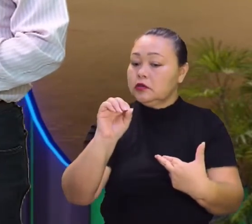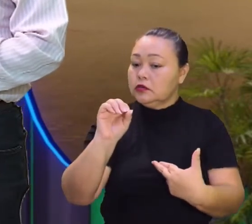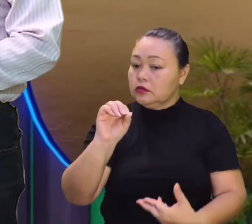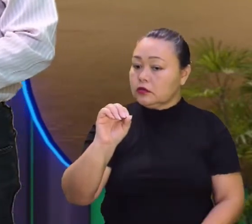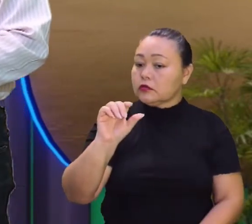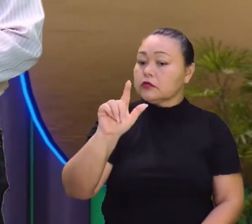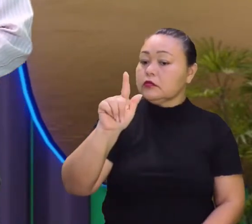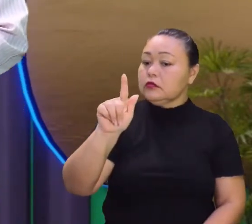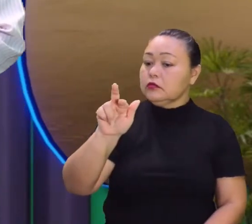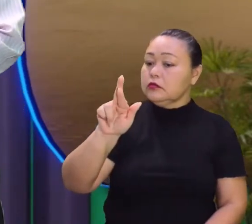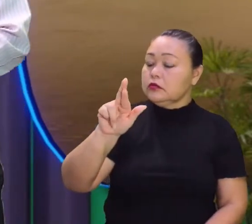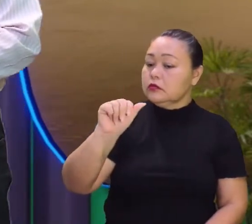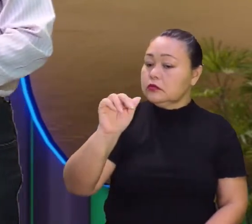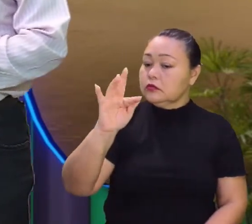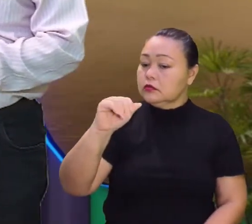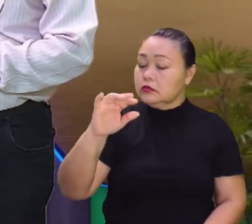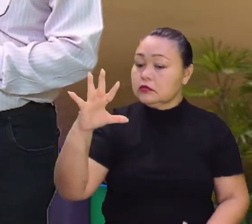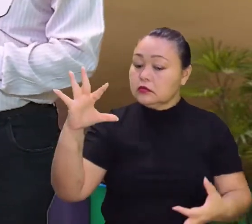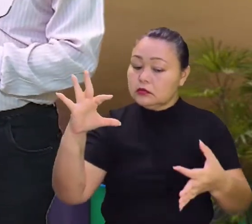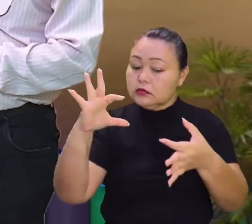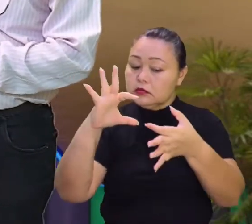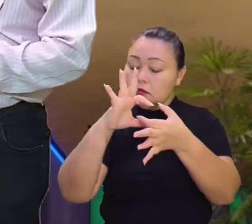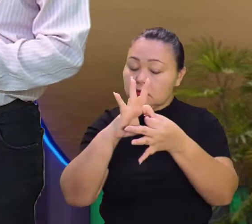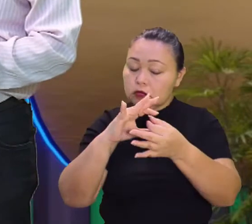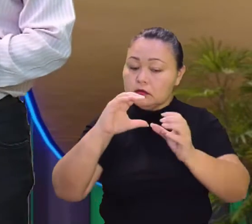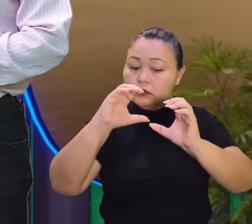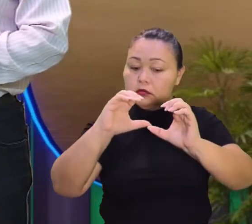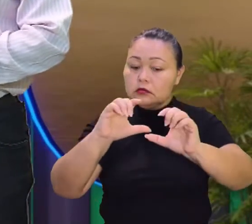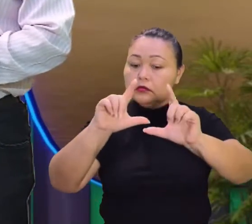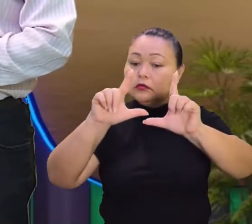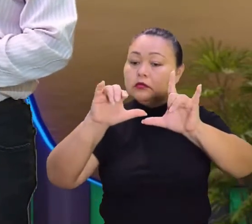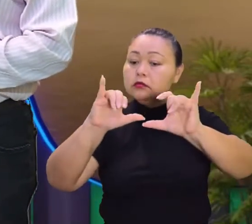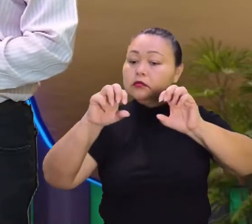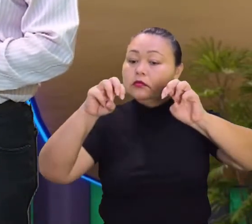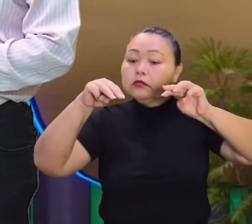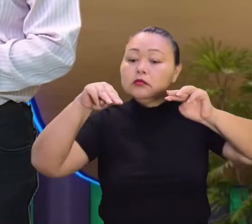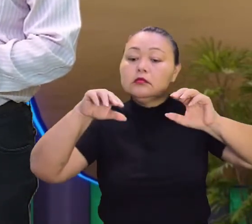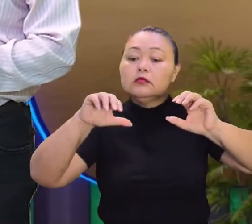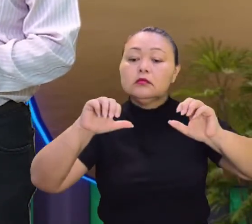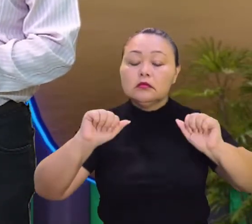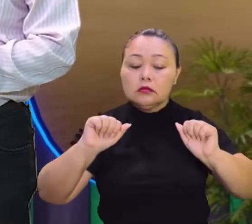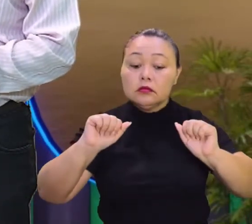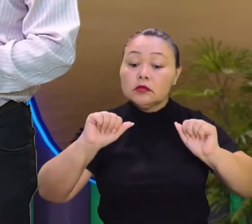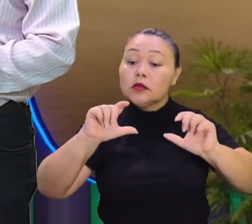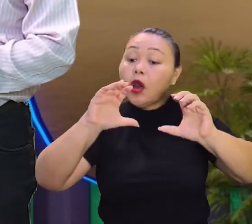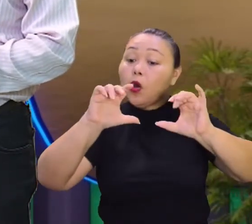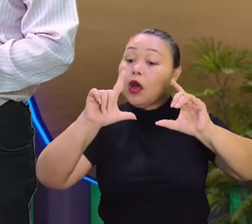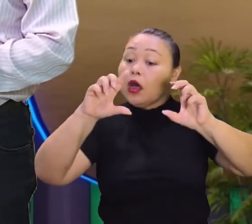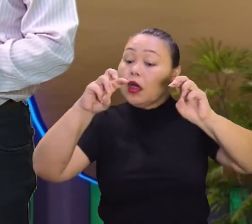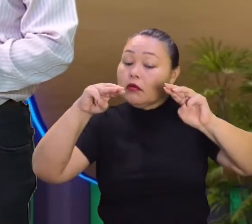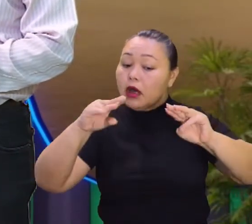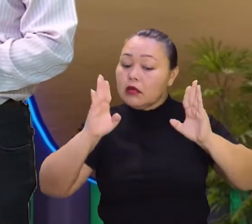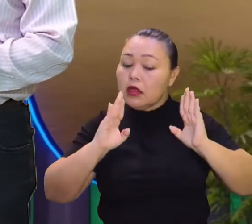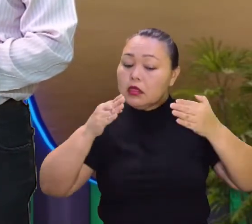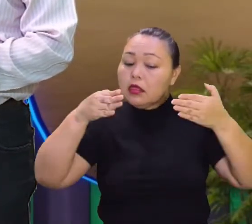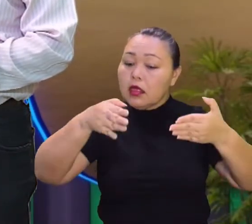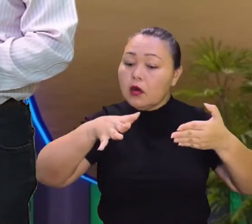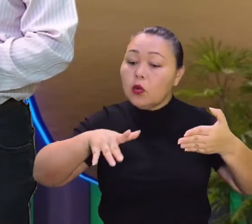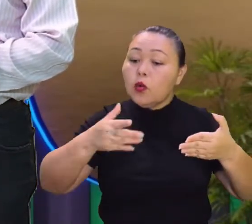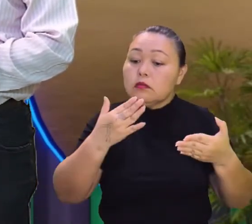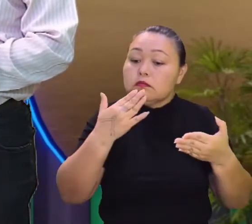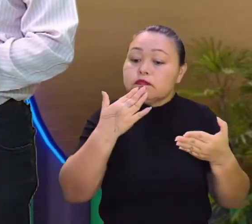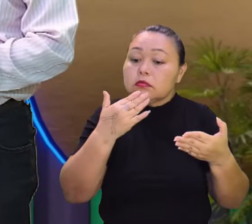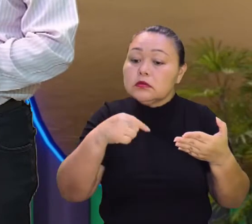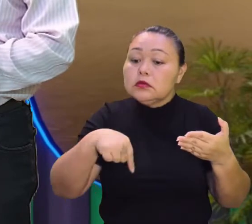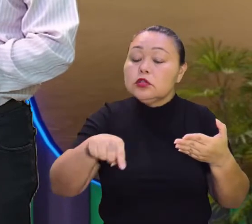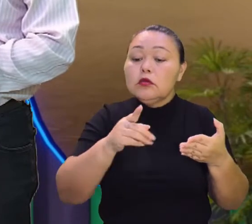Clima certamente determinará o tipo de rio daquele determinado espaço geográfico. Por exemplo,